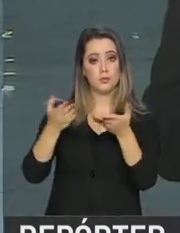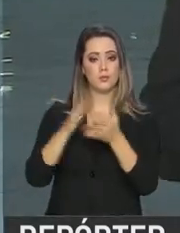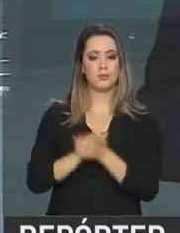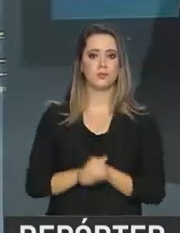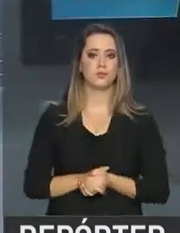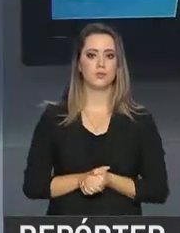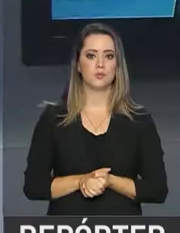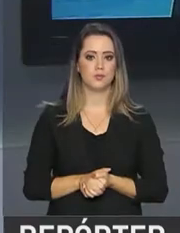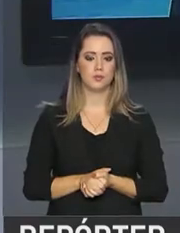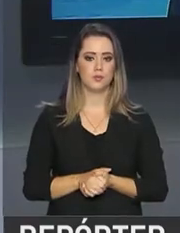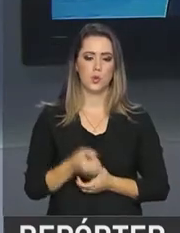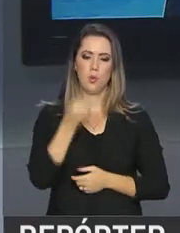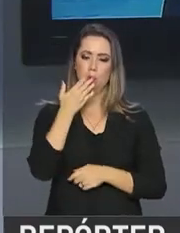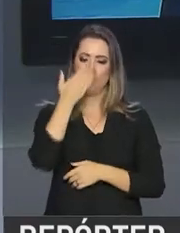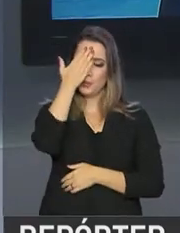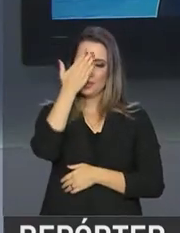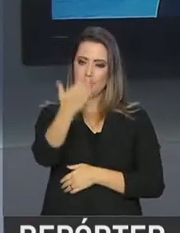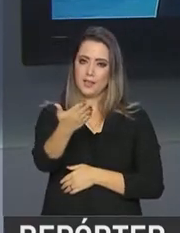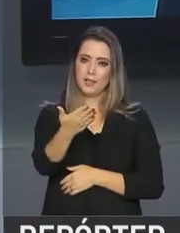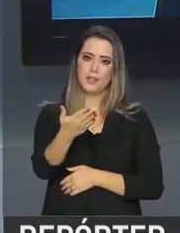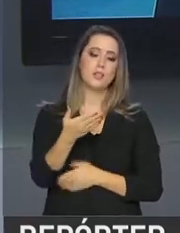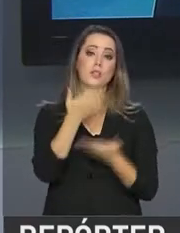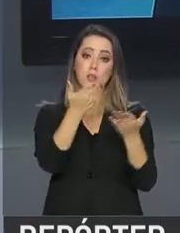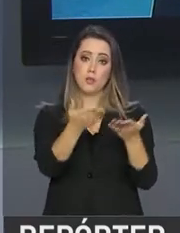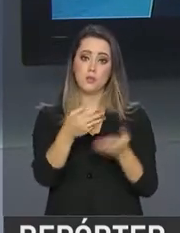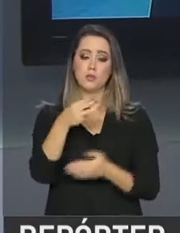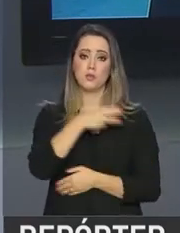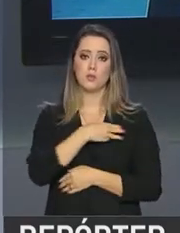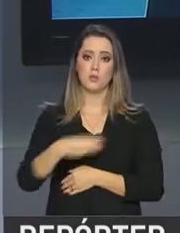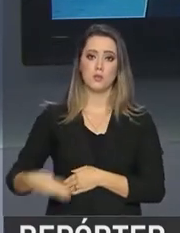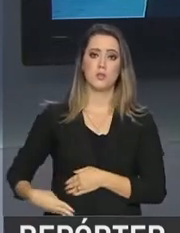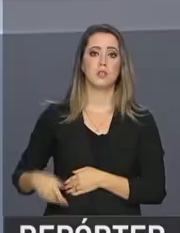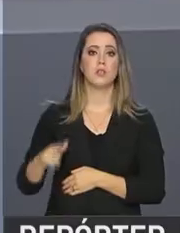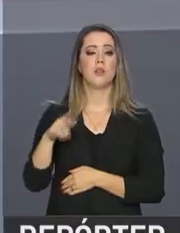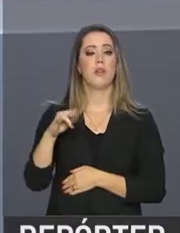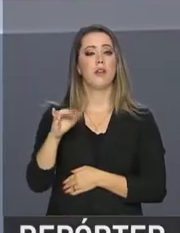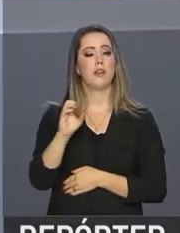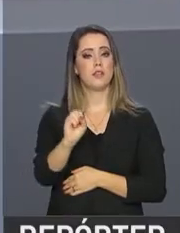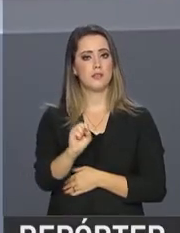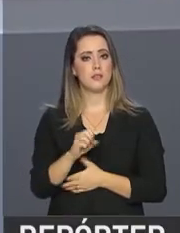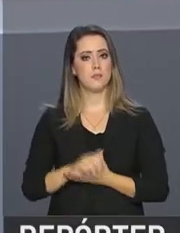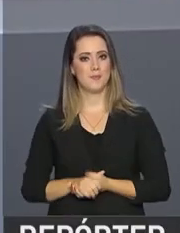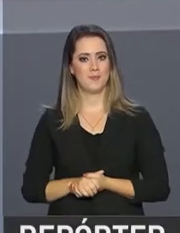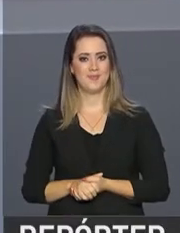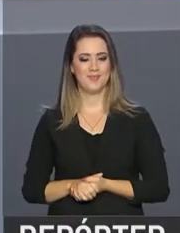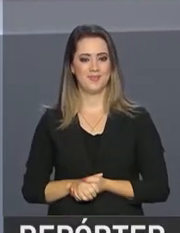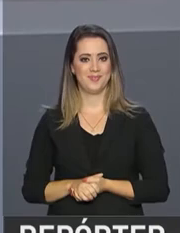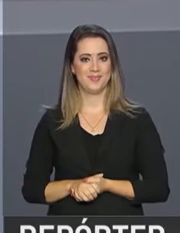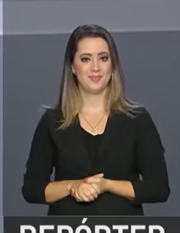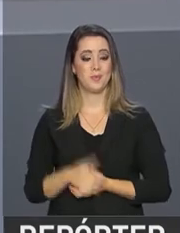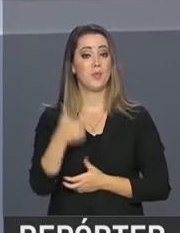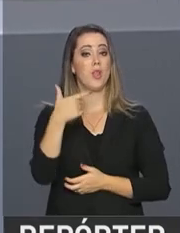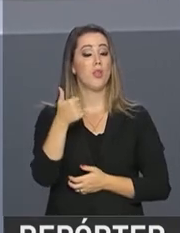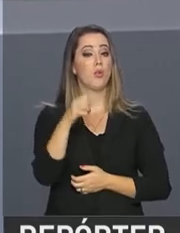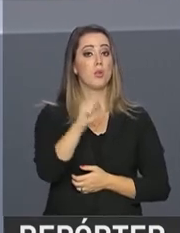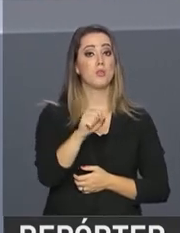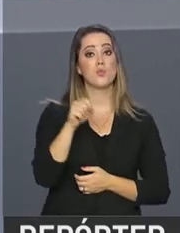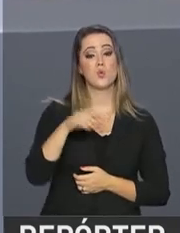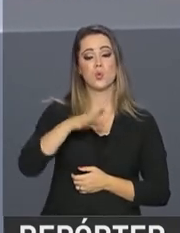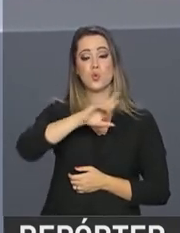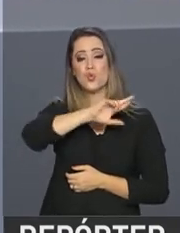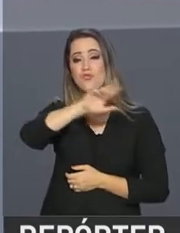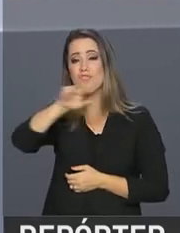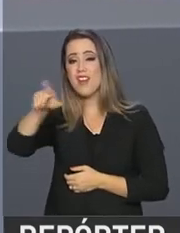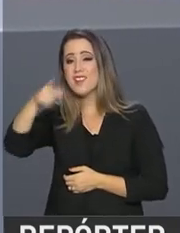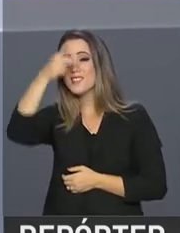estúdio roberto muito obrigado paulo a você ea ministra greice mendonça em 2018 muita gente vai realizar o sonho da casa